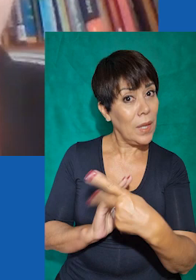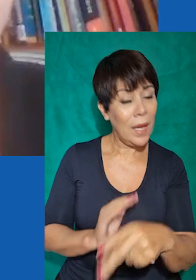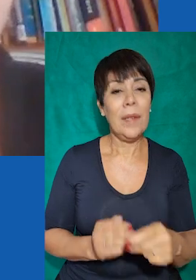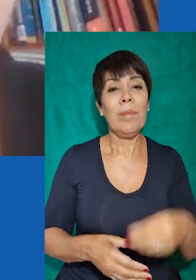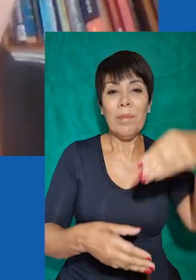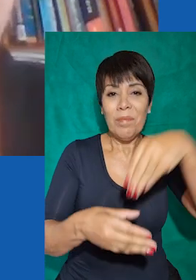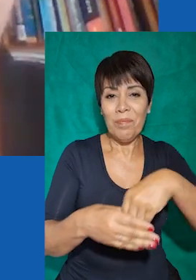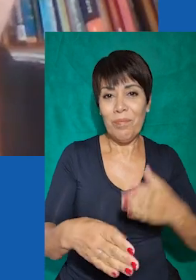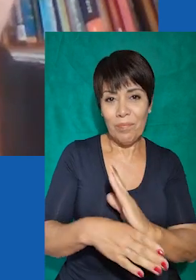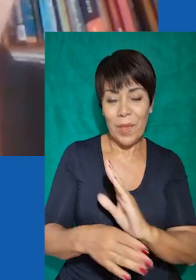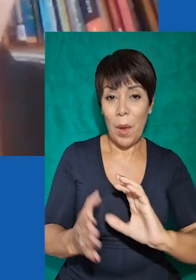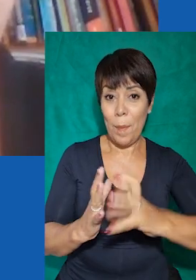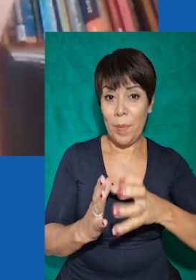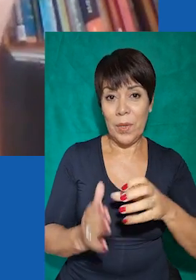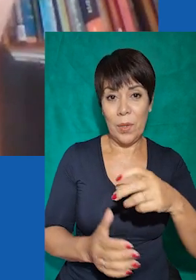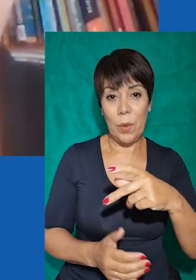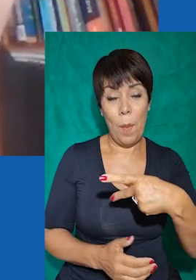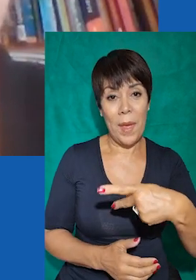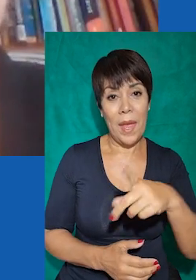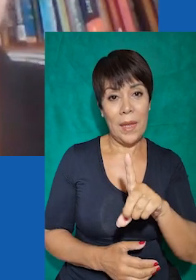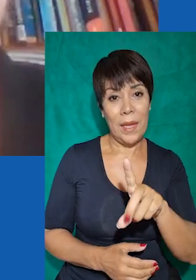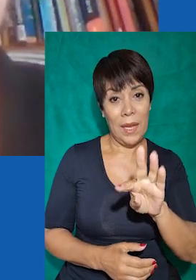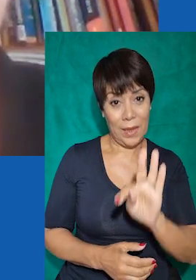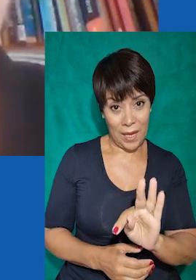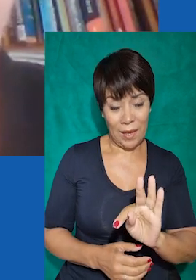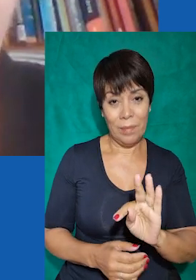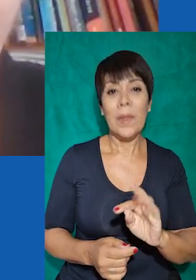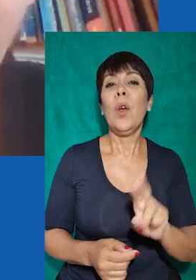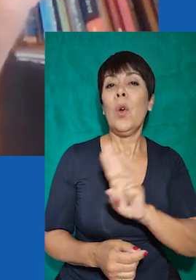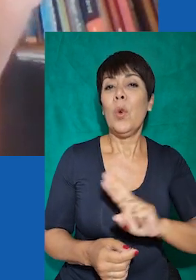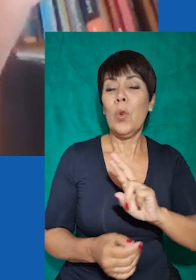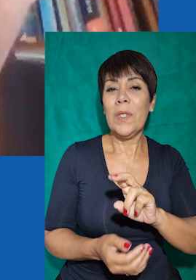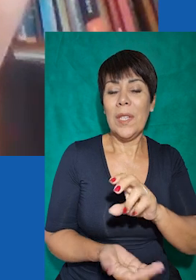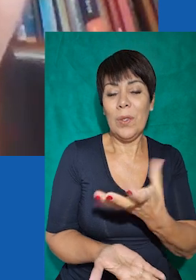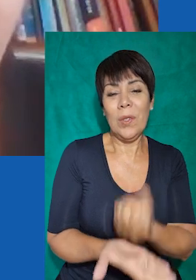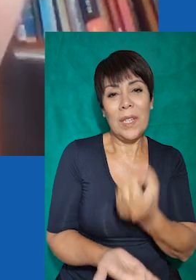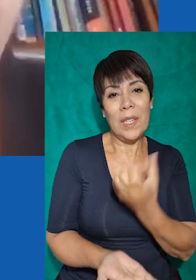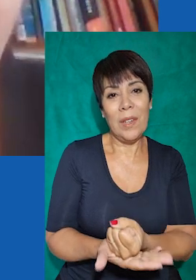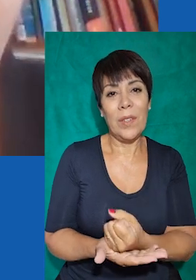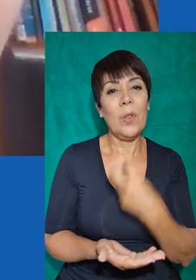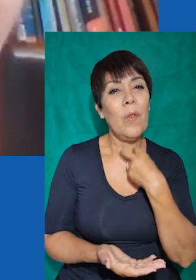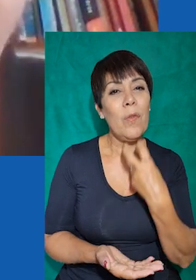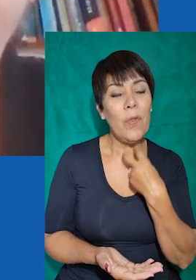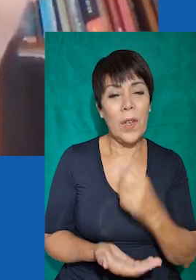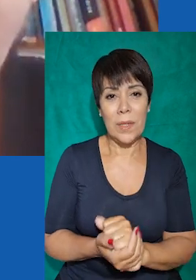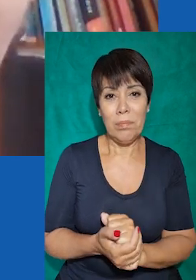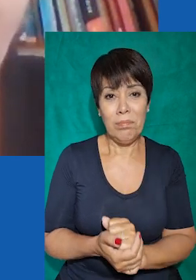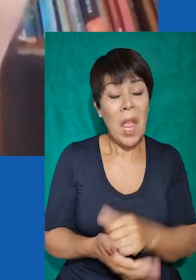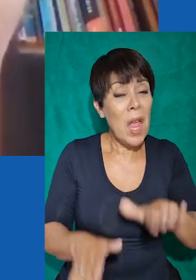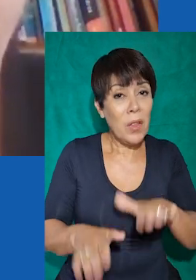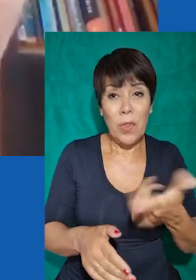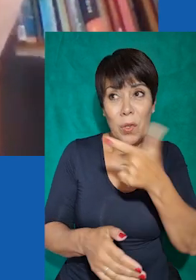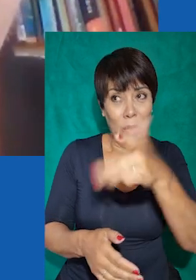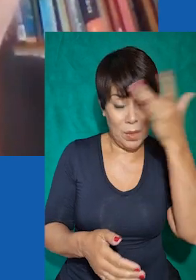né? Foi eleito por causa do seu gravador. Nenhum publicitário, eu acho, teria imaginado, inventado um